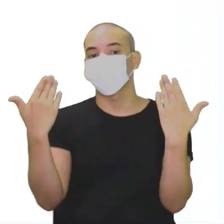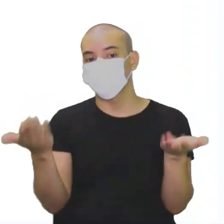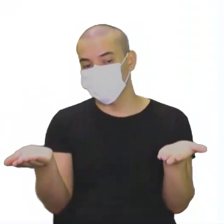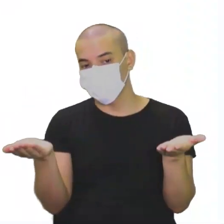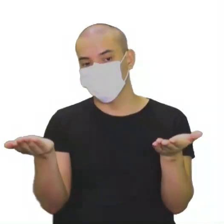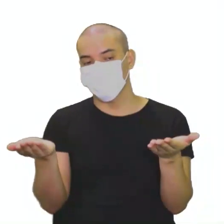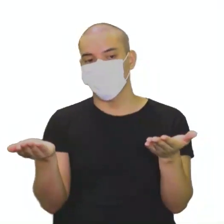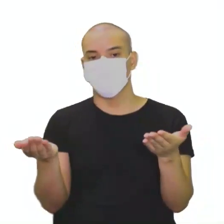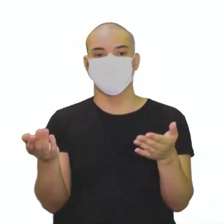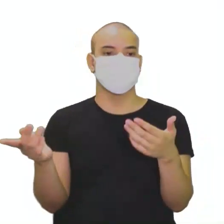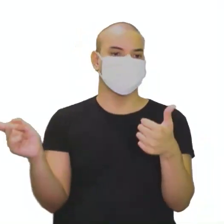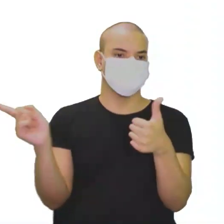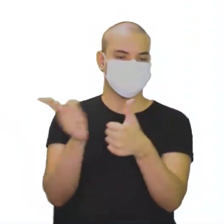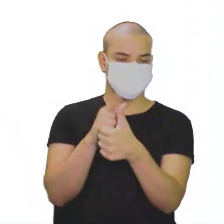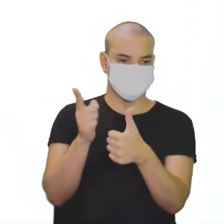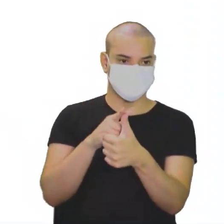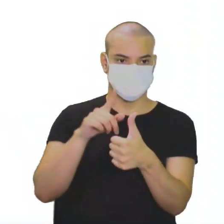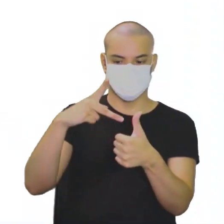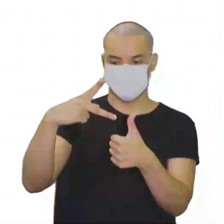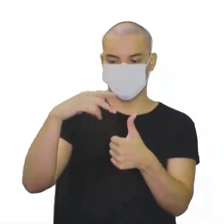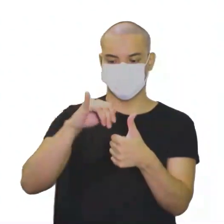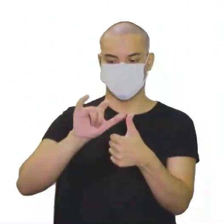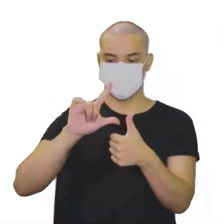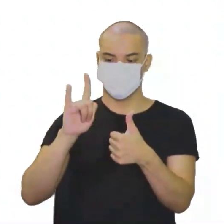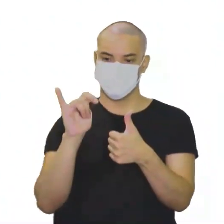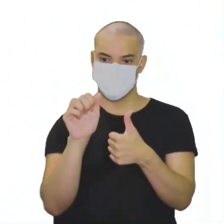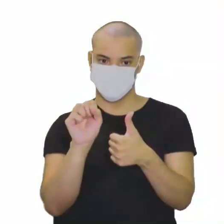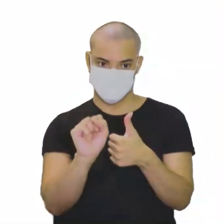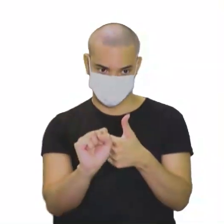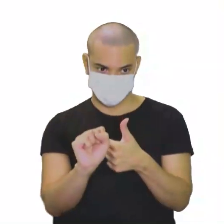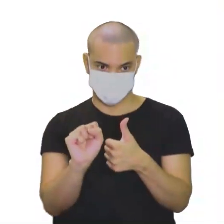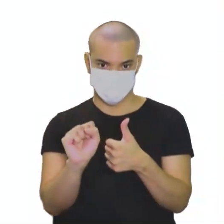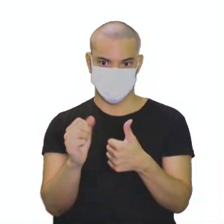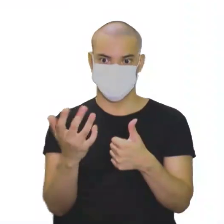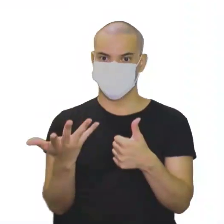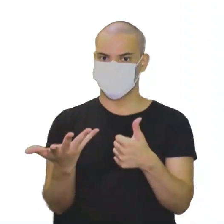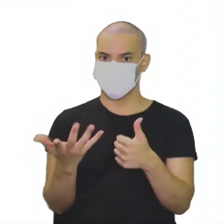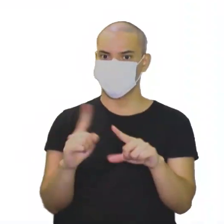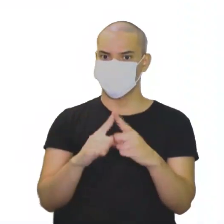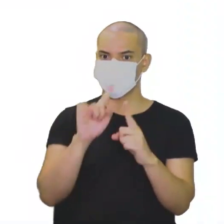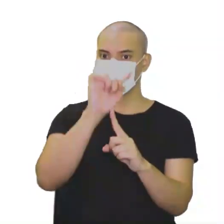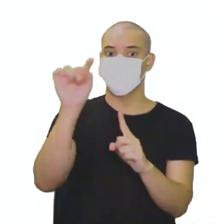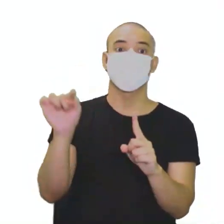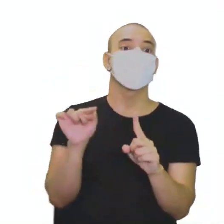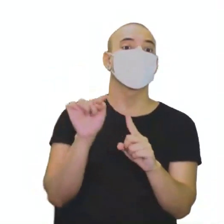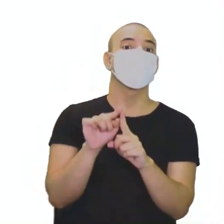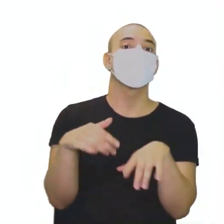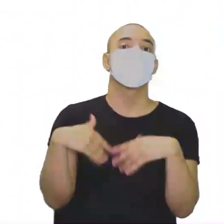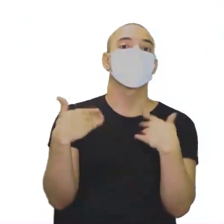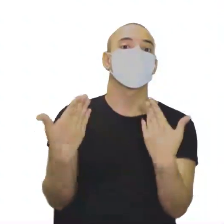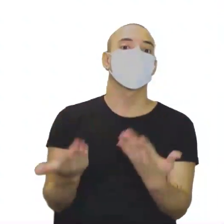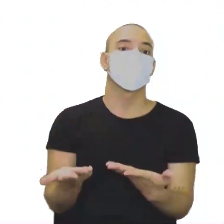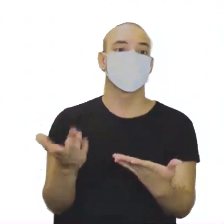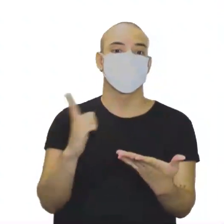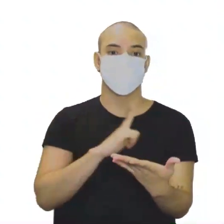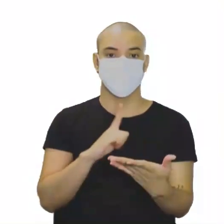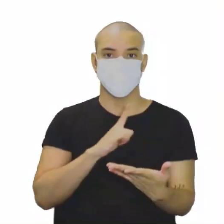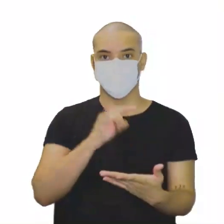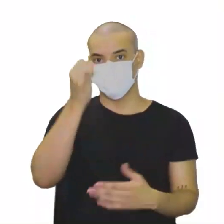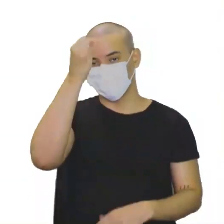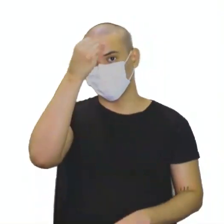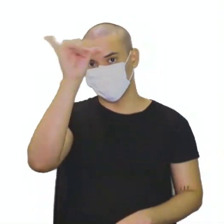colocou que o dispositivo de segurança ou algum deles tem o objetivo de interromper a passagem de grandes